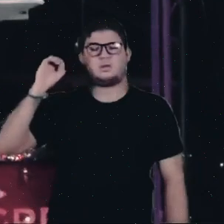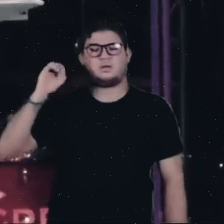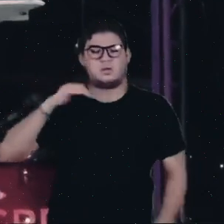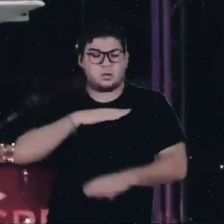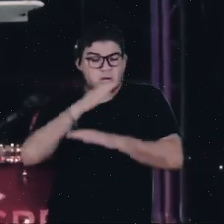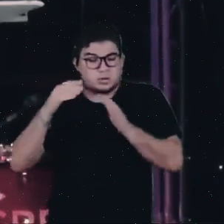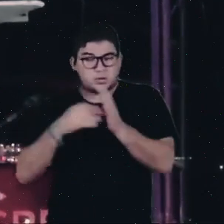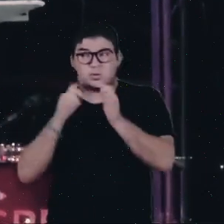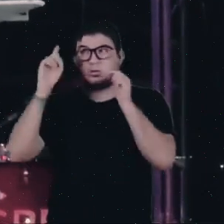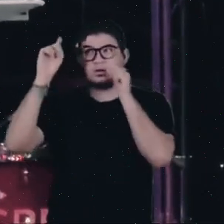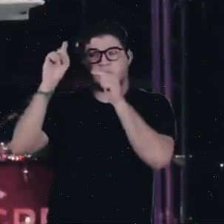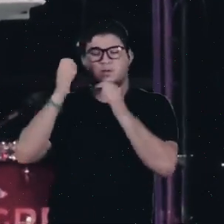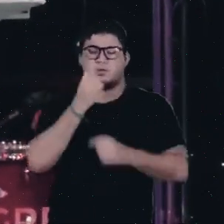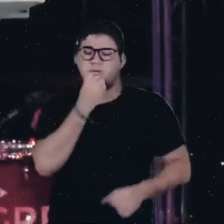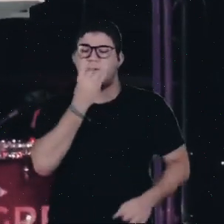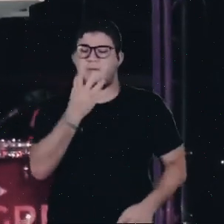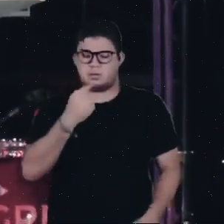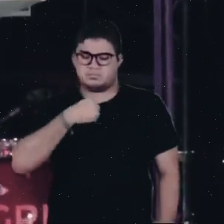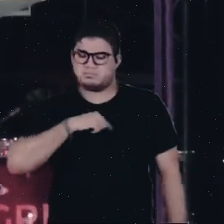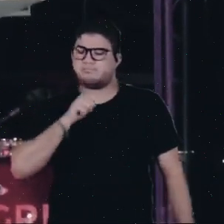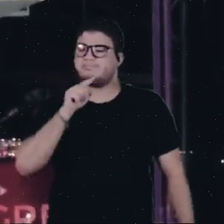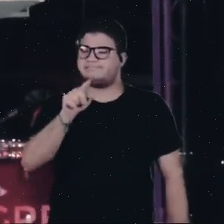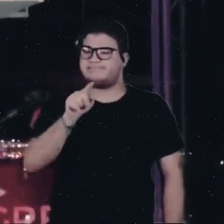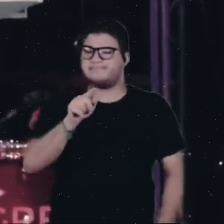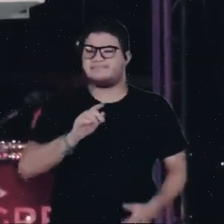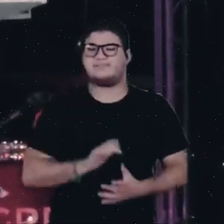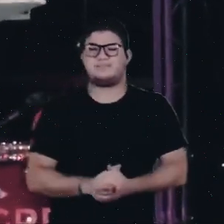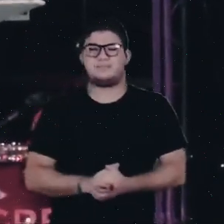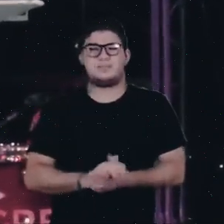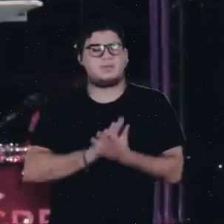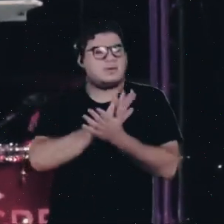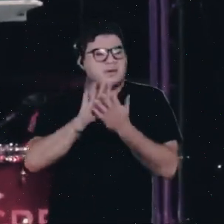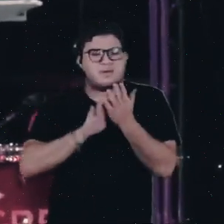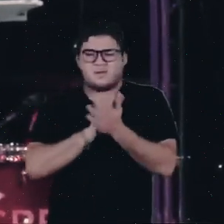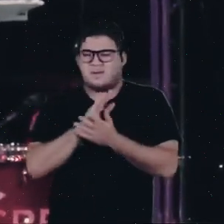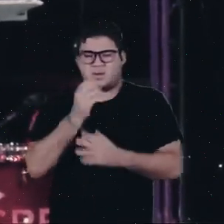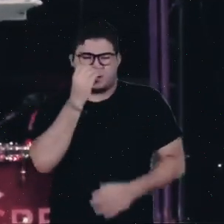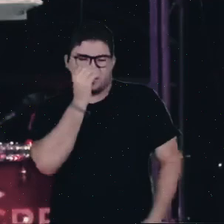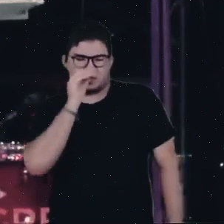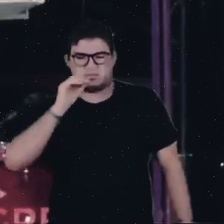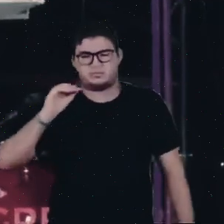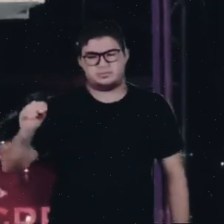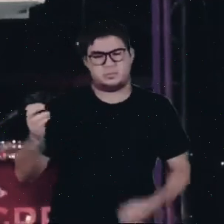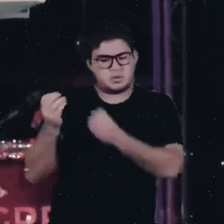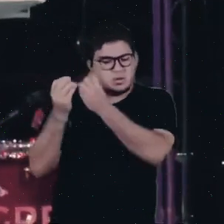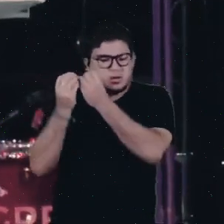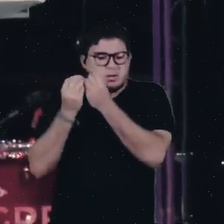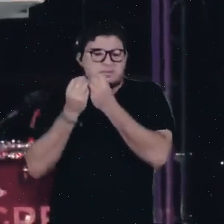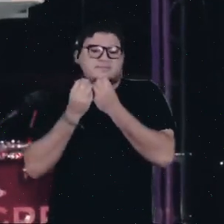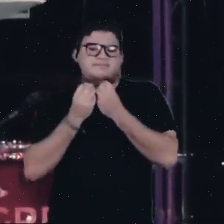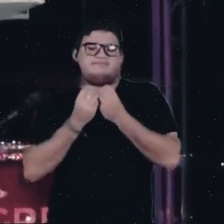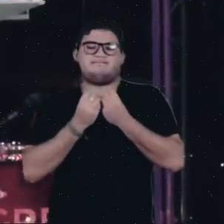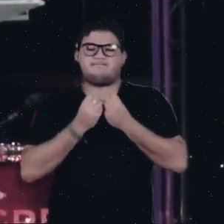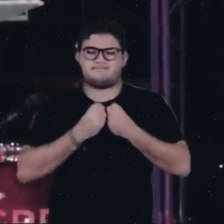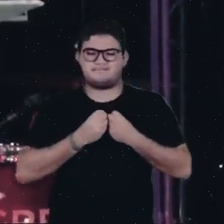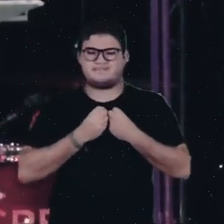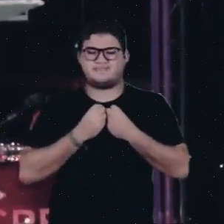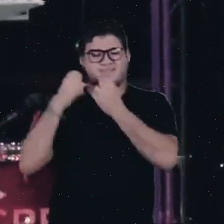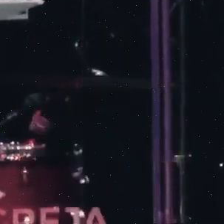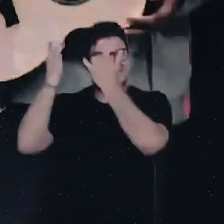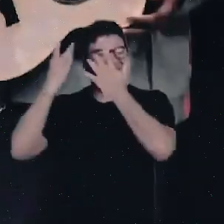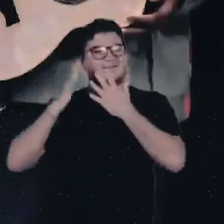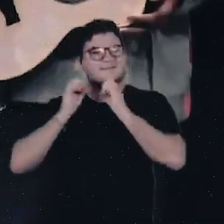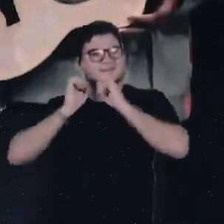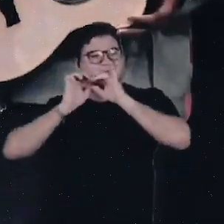bom. Inclusive eu e você. Nada deve ser rejeitado se for recebido com ação de